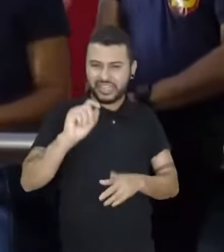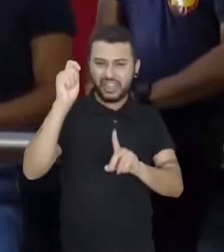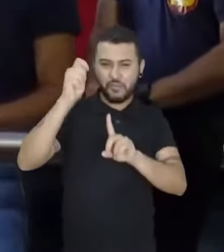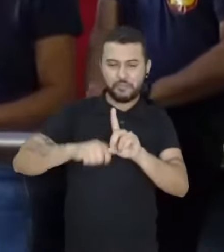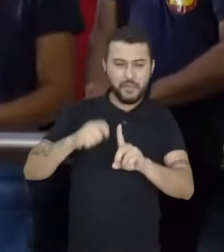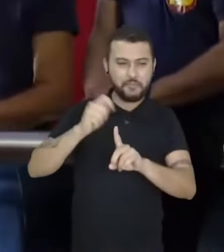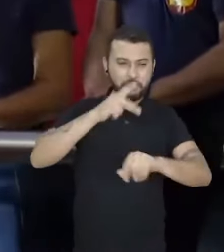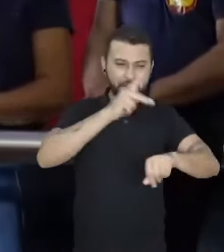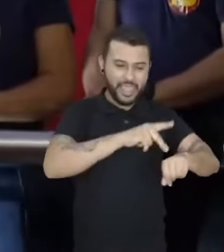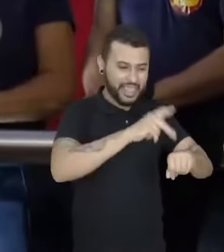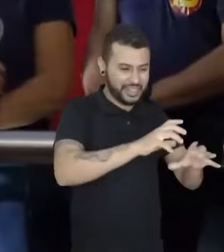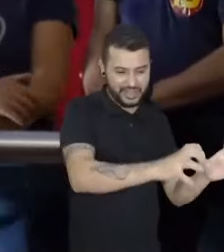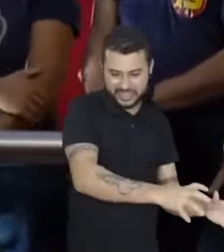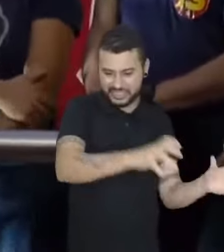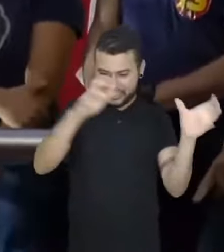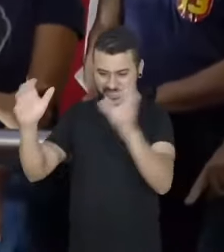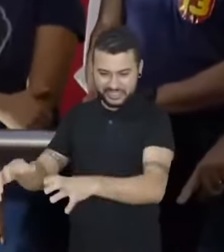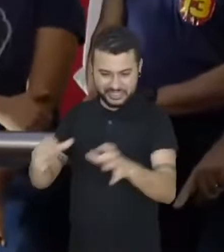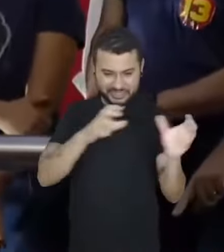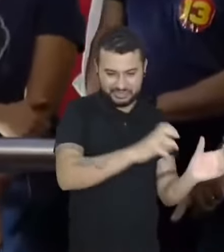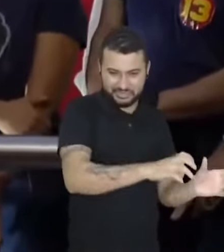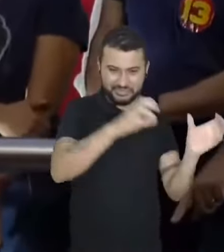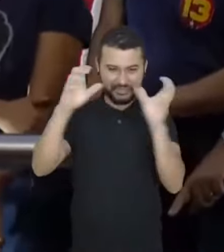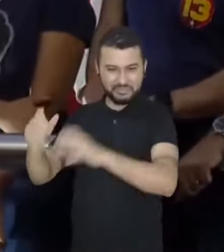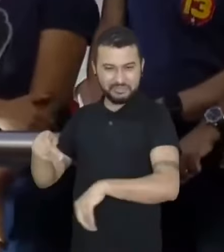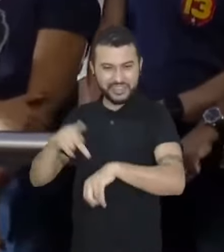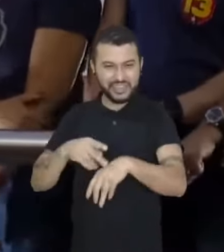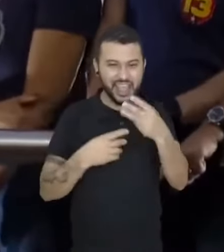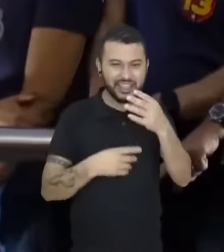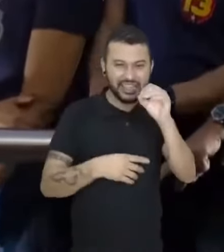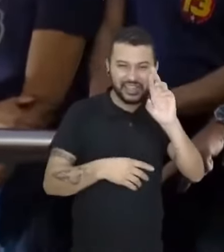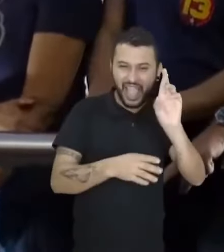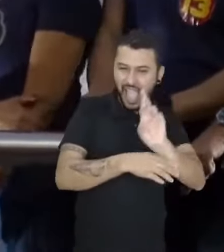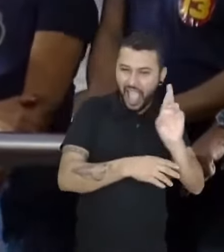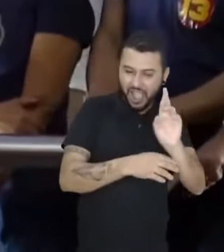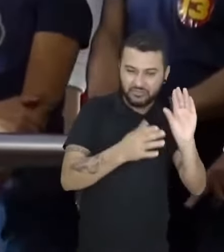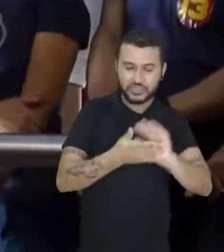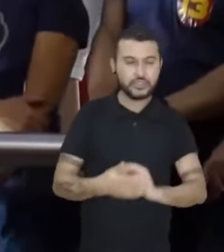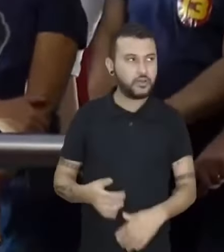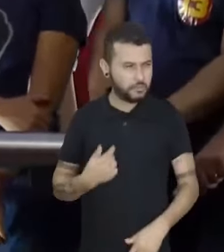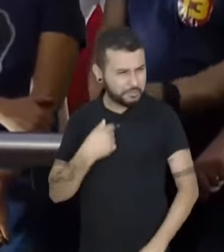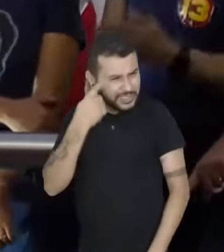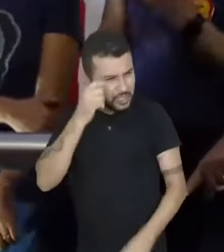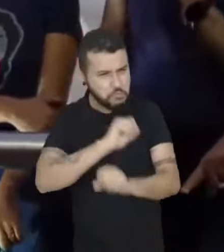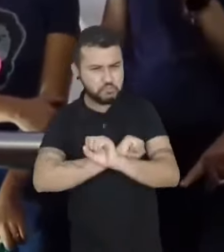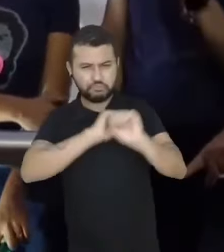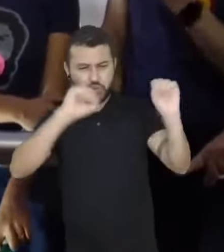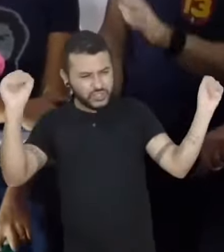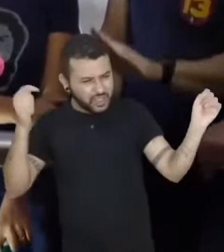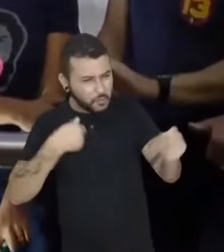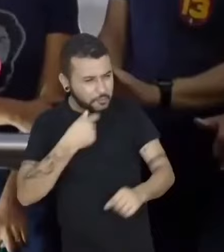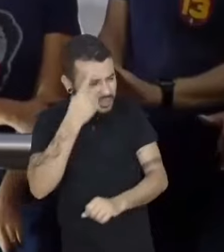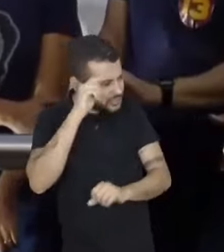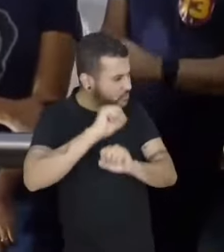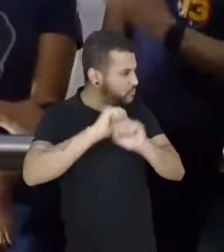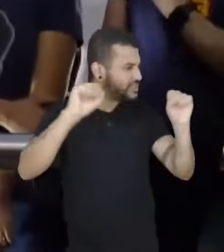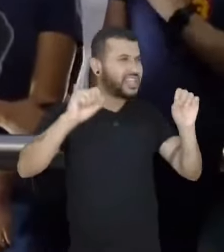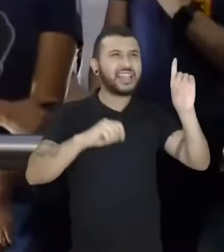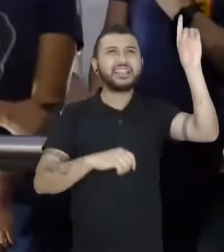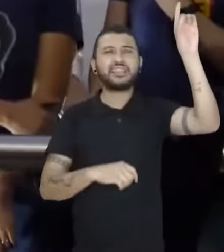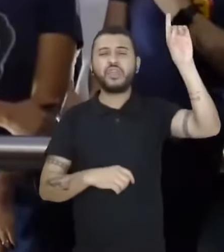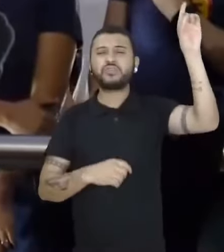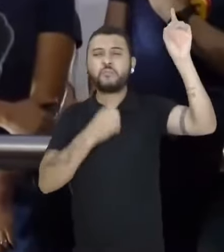lugar, colocar no outro sem produzir nada. E eu pensava assim, não é possível. Não é possível que Deus